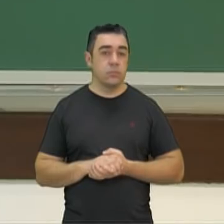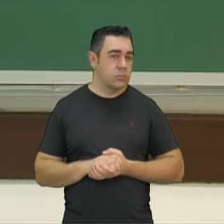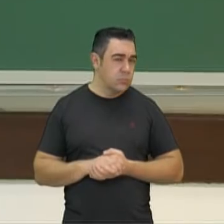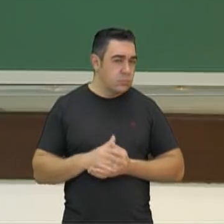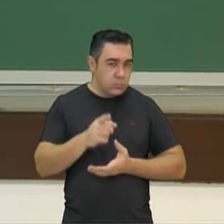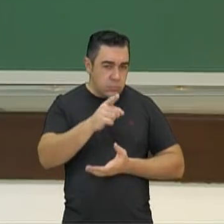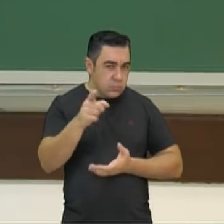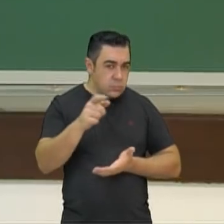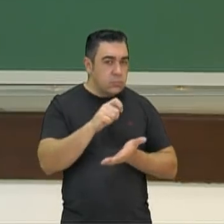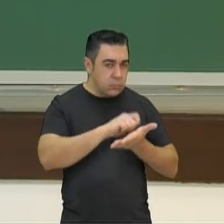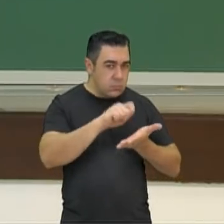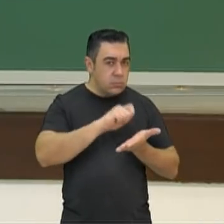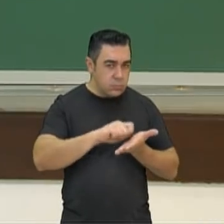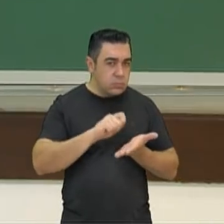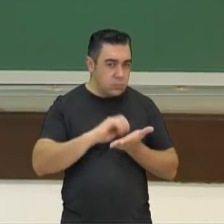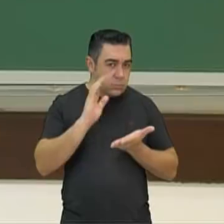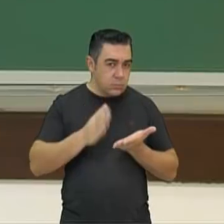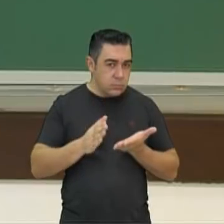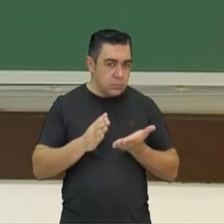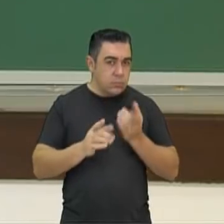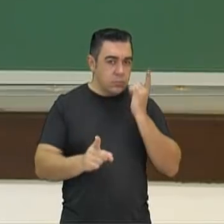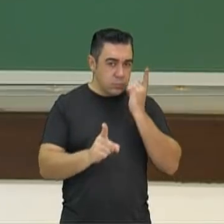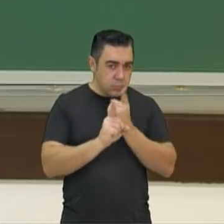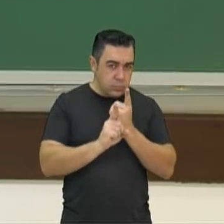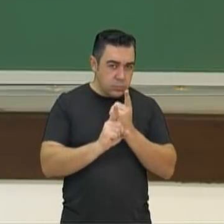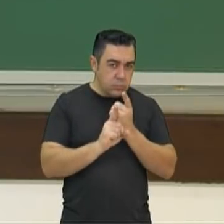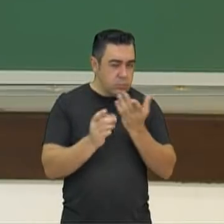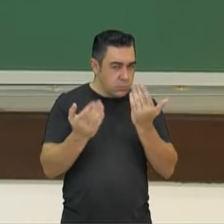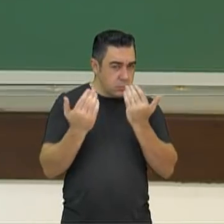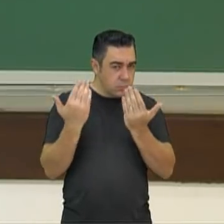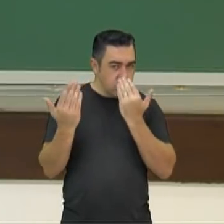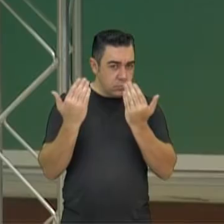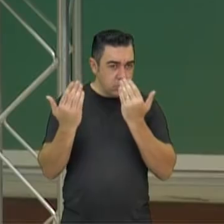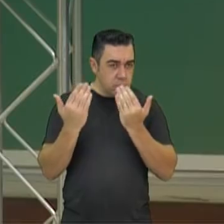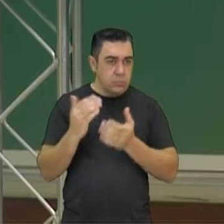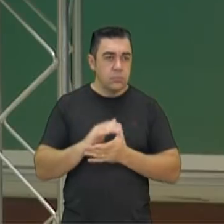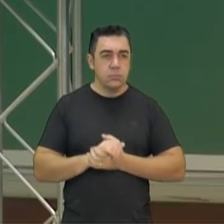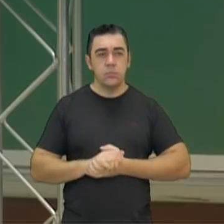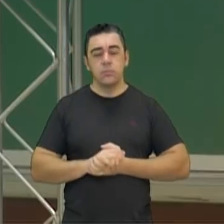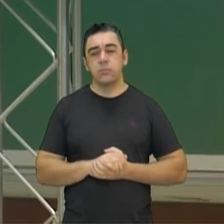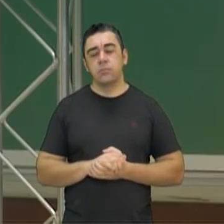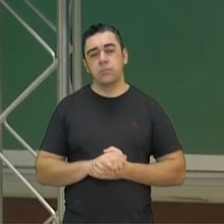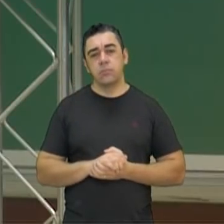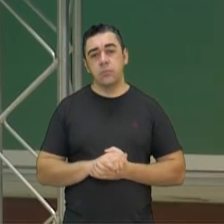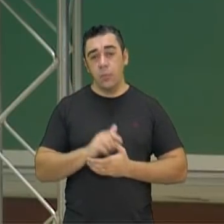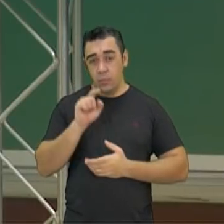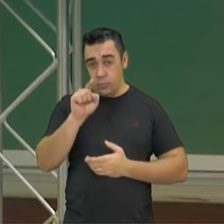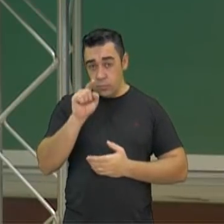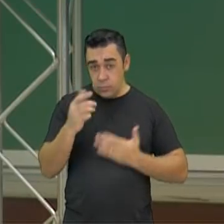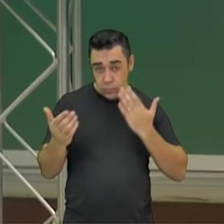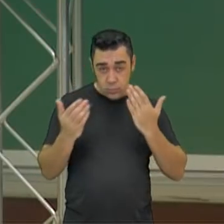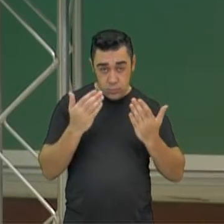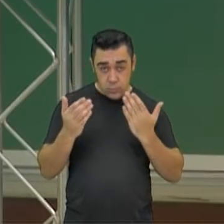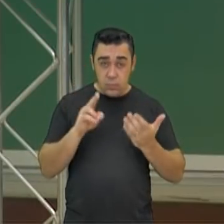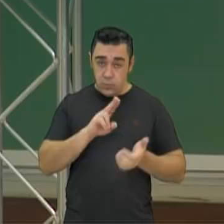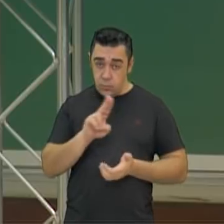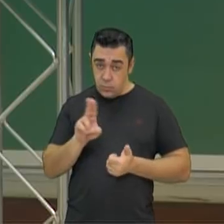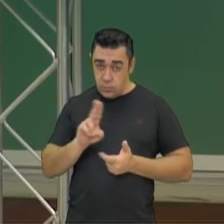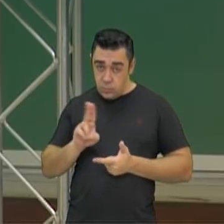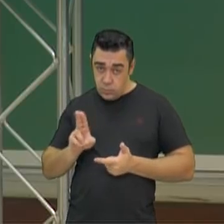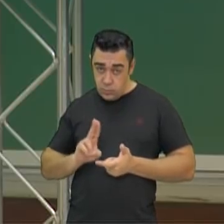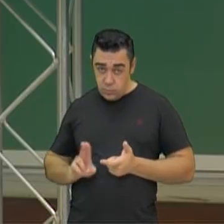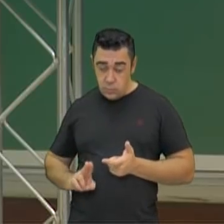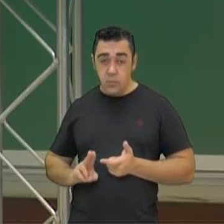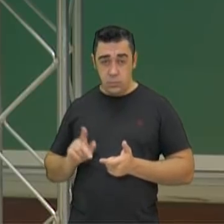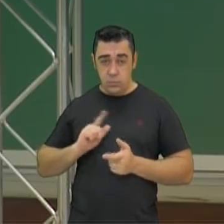Pessoal, o que vocês anotaram então no seu caderno? Vamos, né, comparar daqui a pouquinho ali. Ó. Compare as denominações das casas do